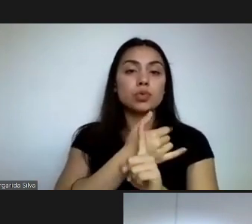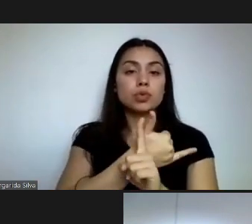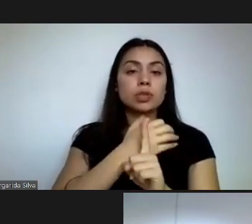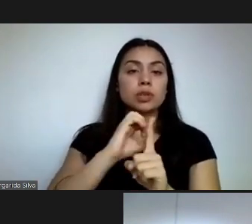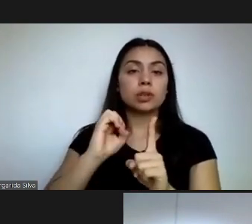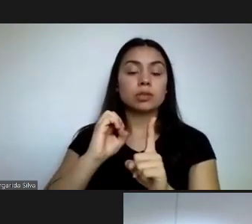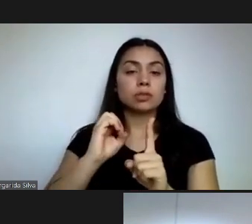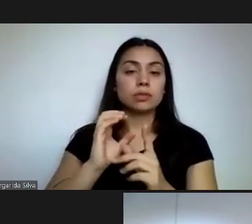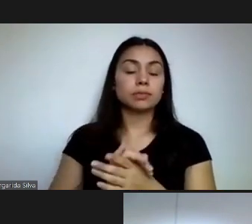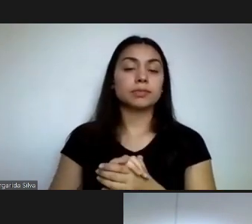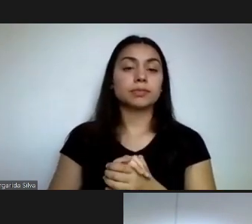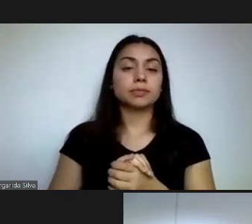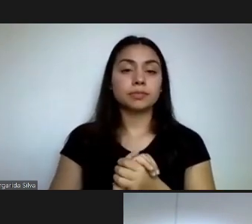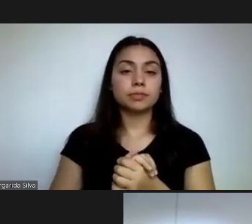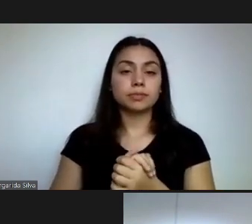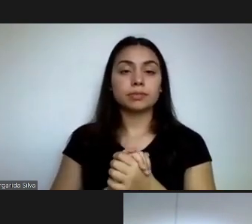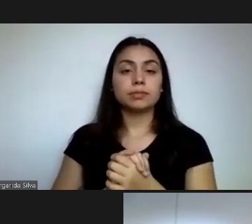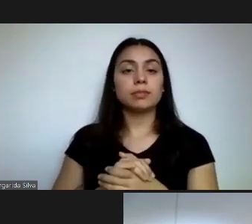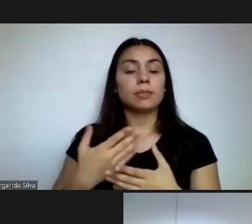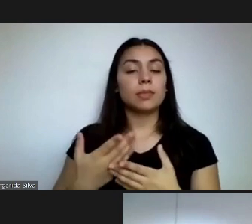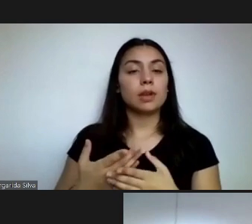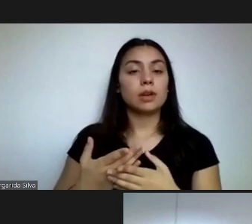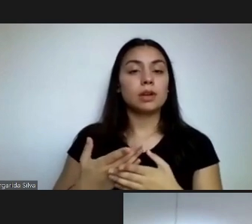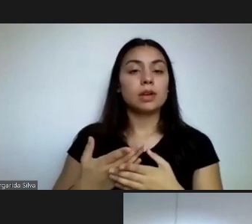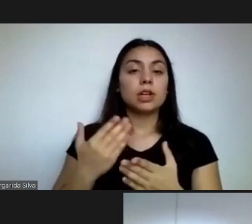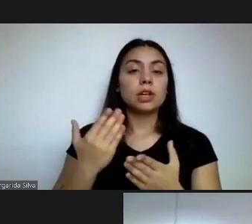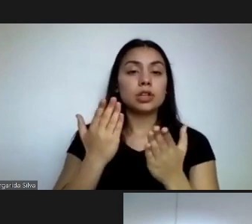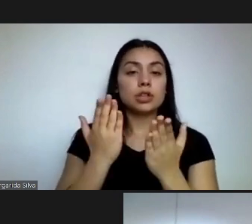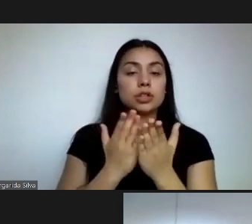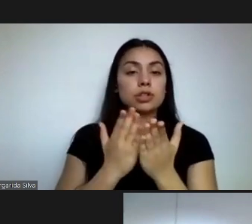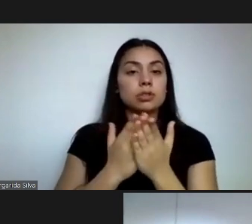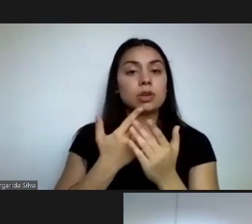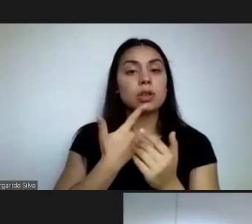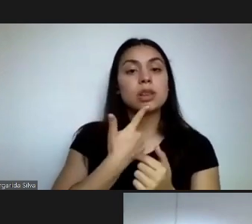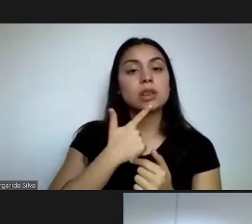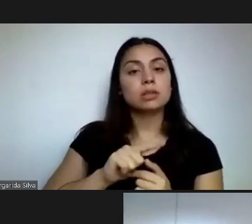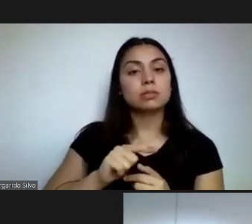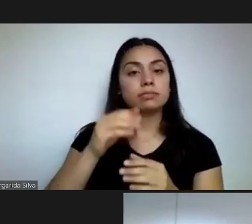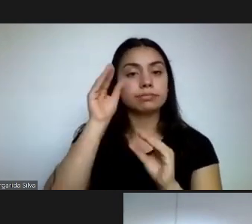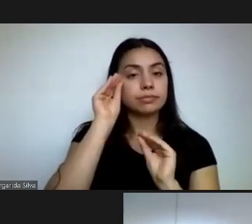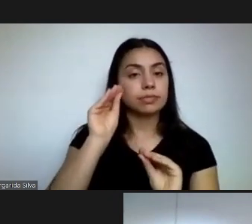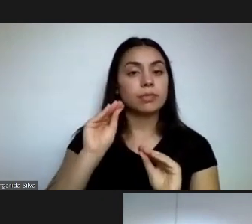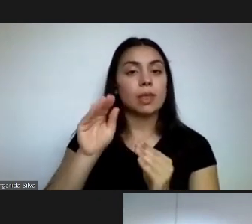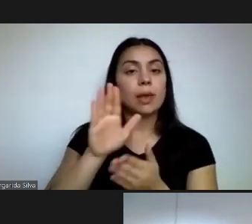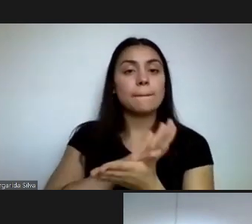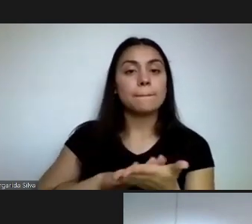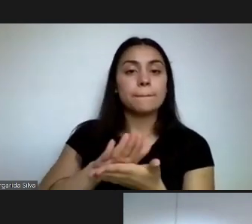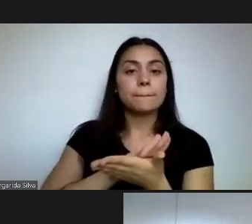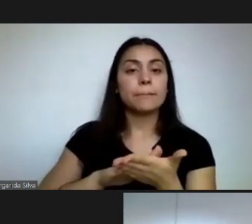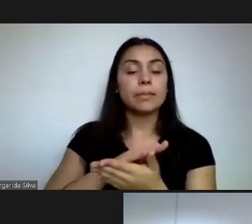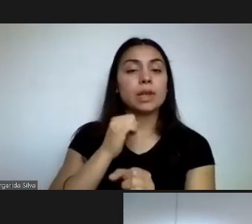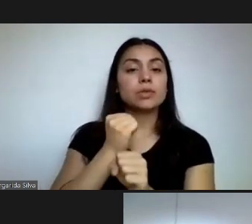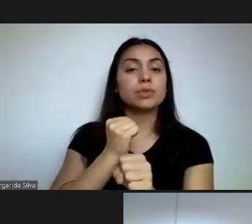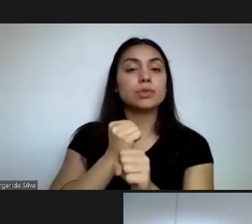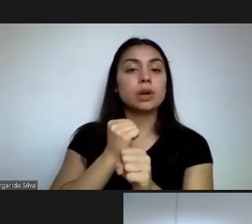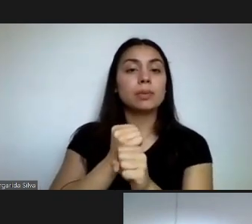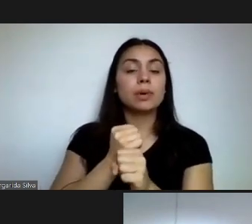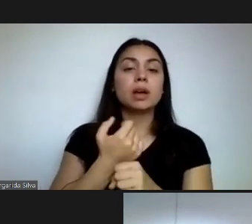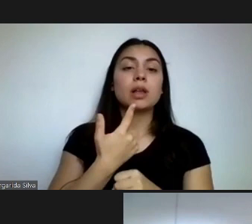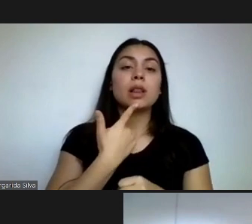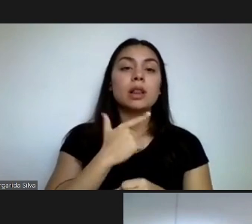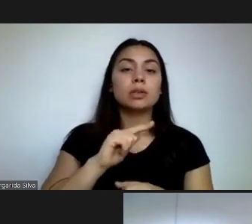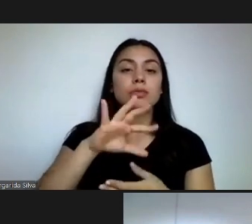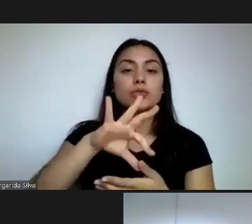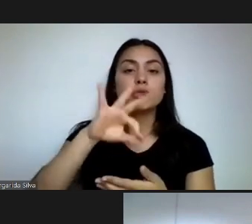produção científica e escolar das línguas tem que ter um trabalho de base. A política de língua é sempre uma questão de seleção,